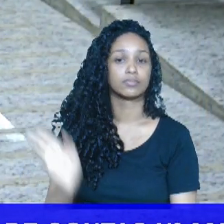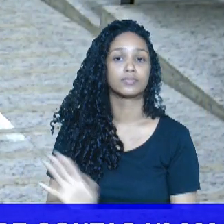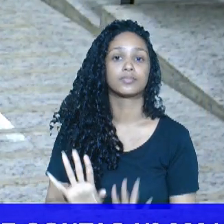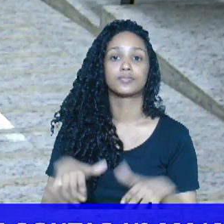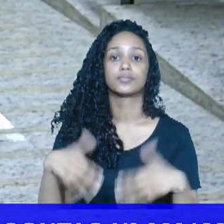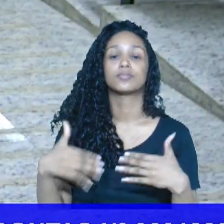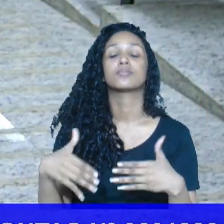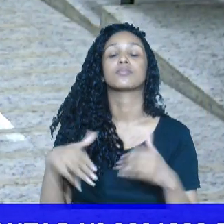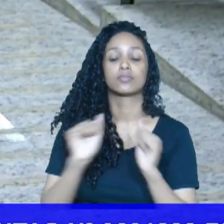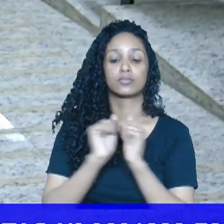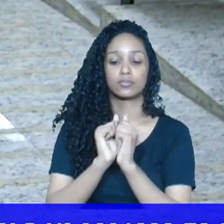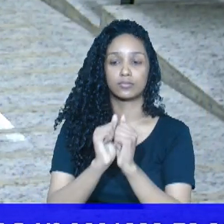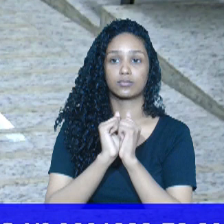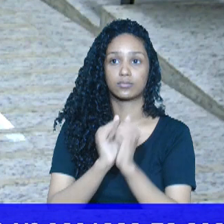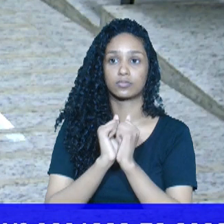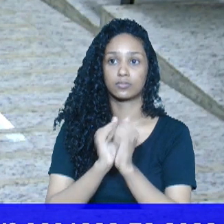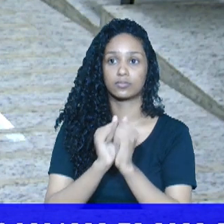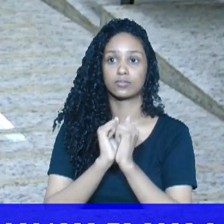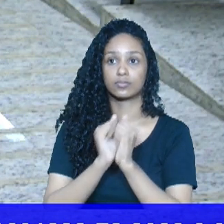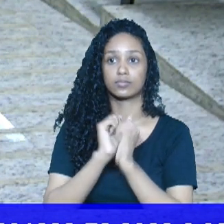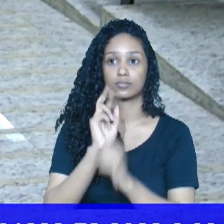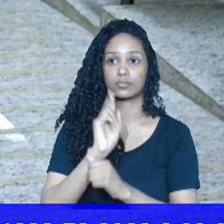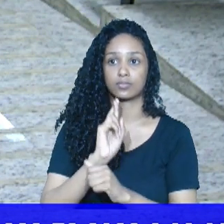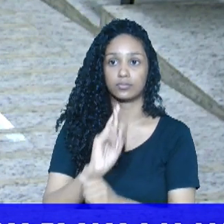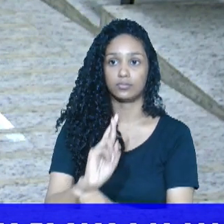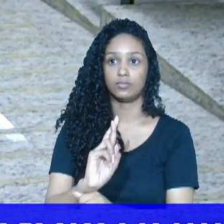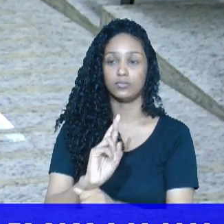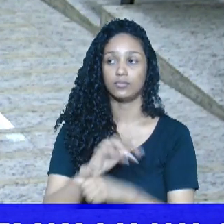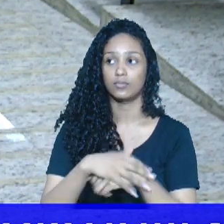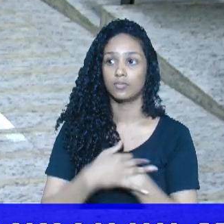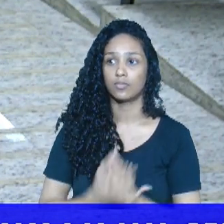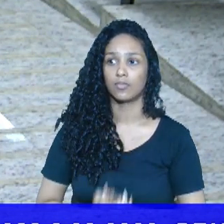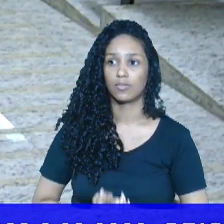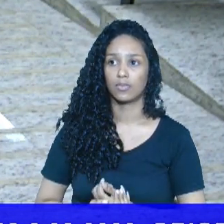Eu acompanho o relator, presidente. Tina Souza.